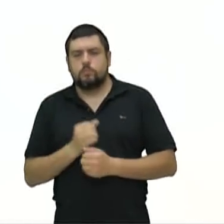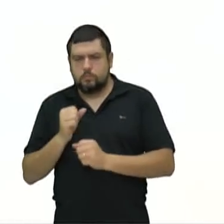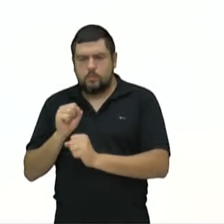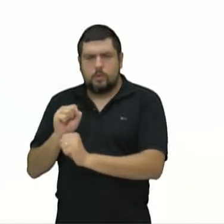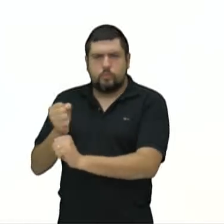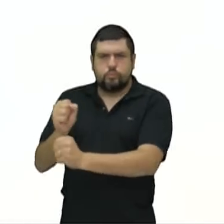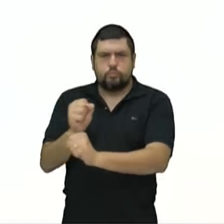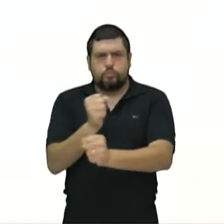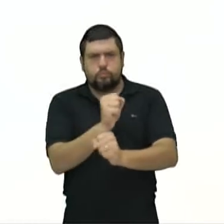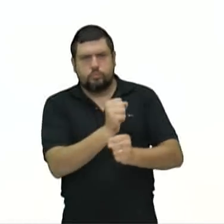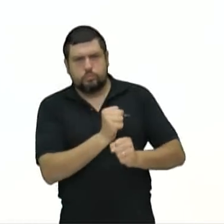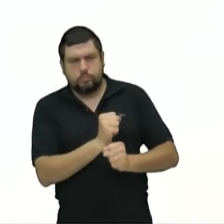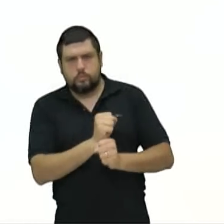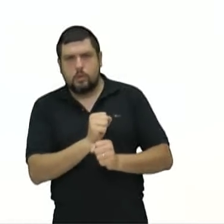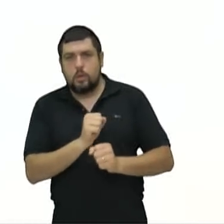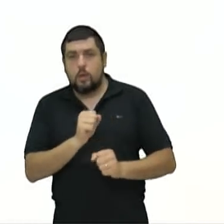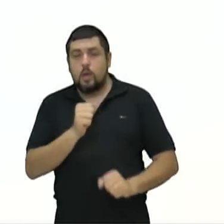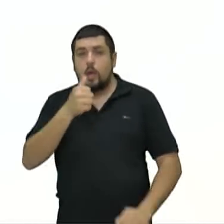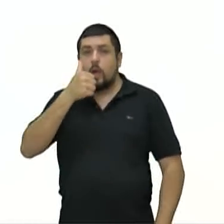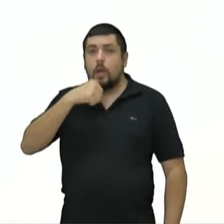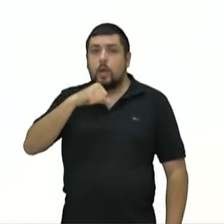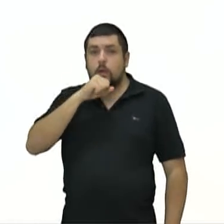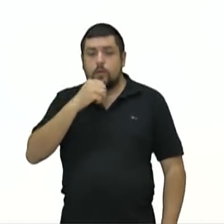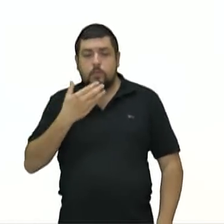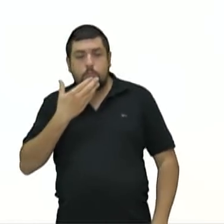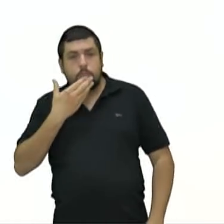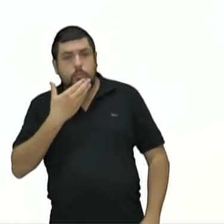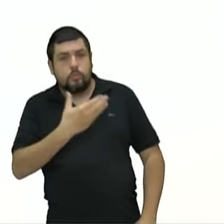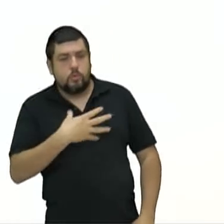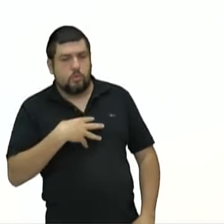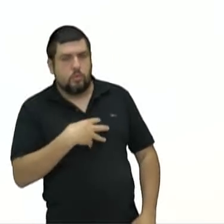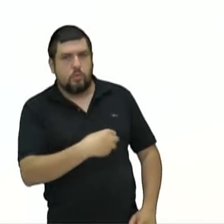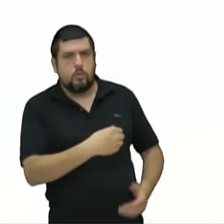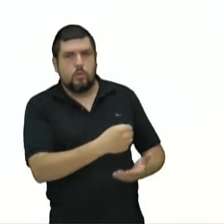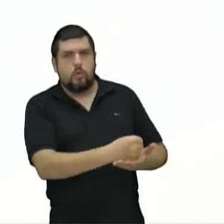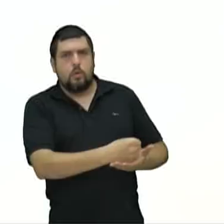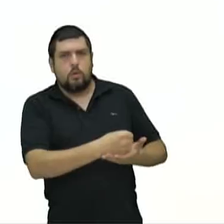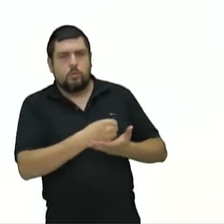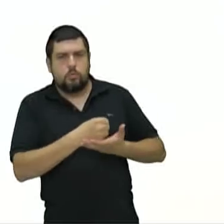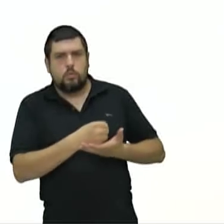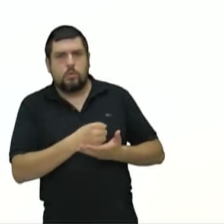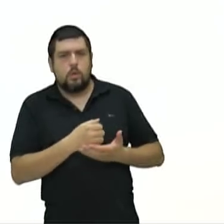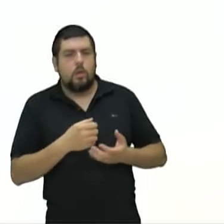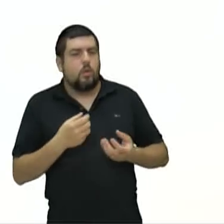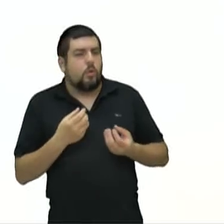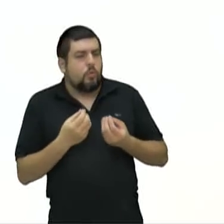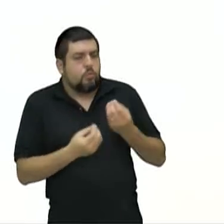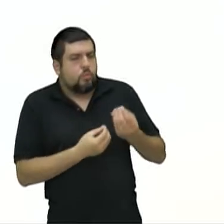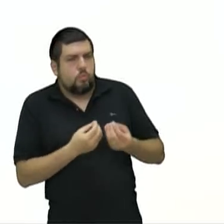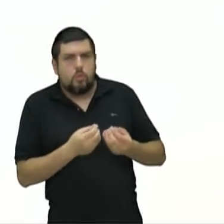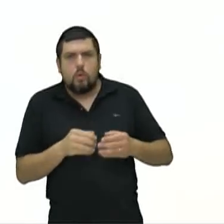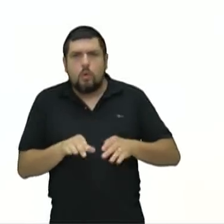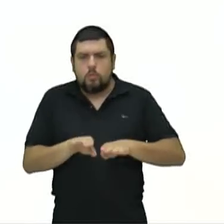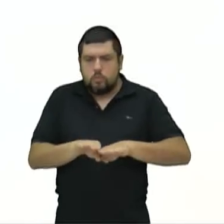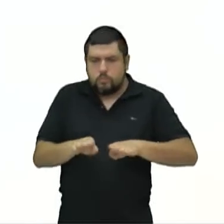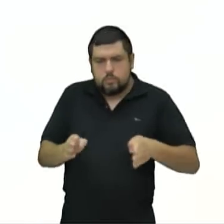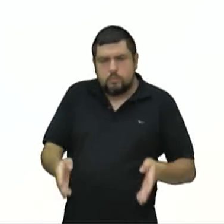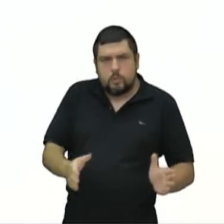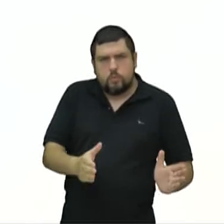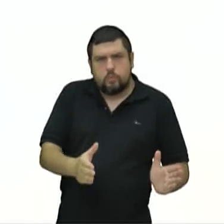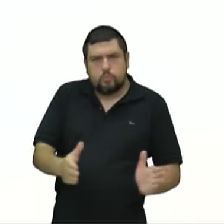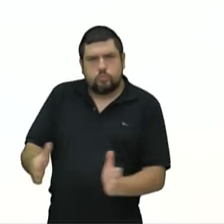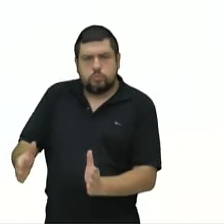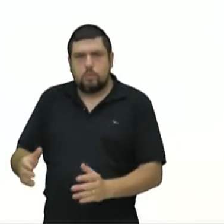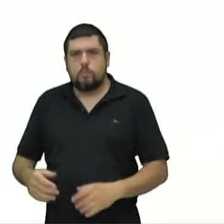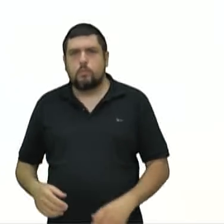pediu que o filho ajudasse, deslocando o móvel para mudá-lo de lugar. Para